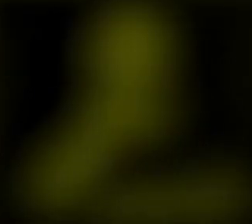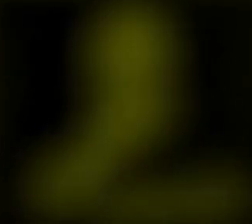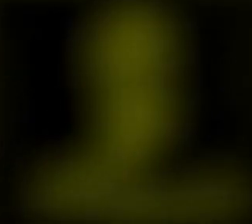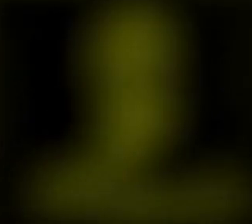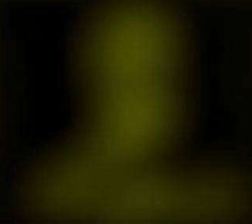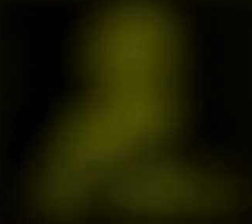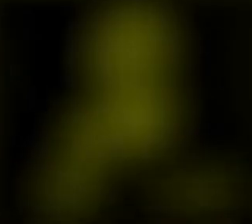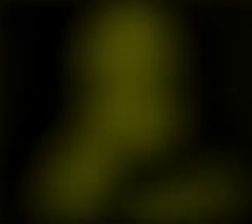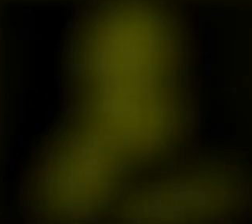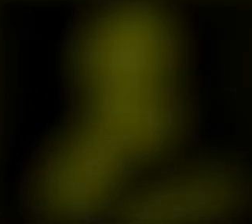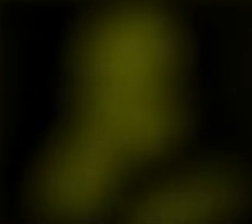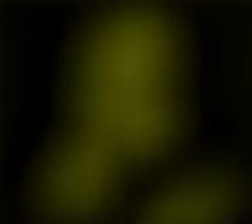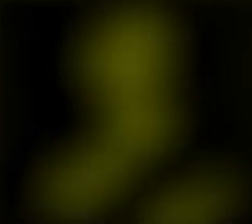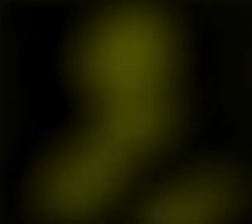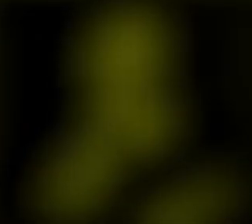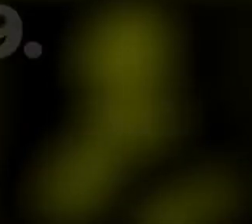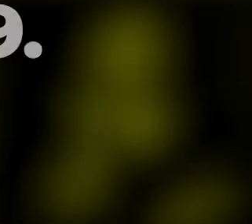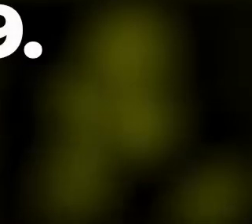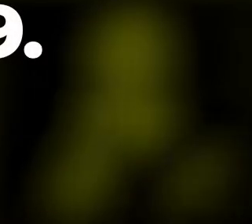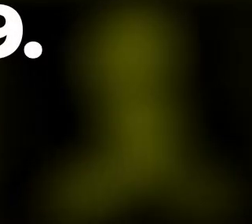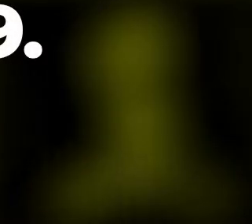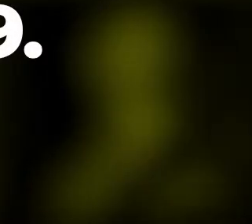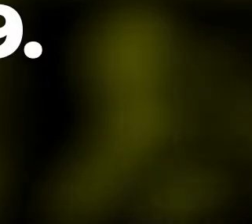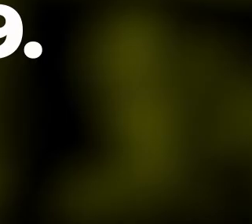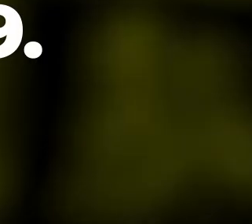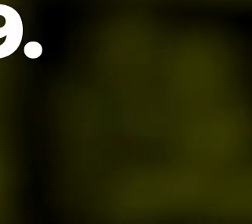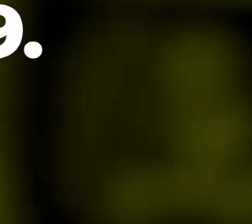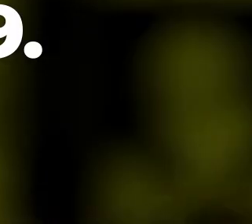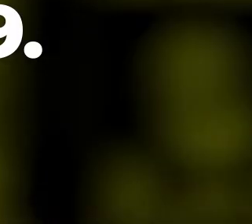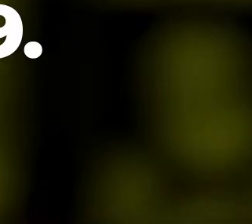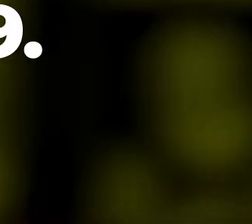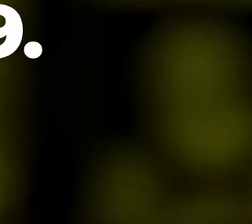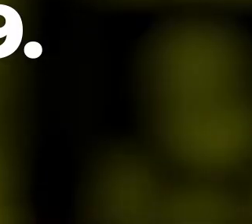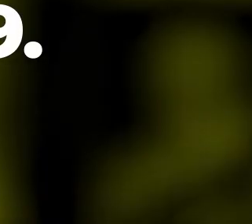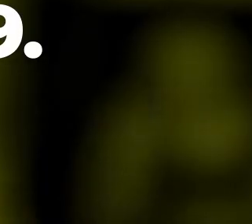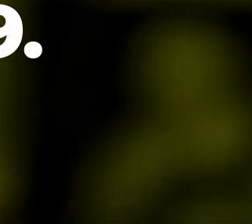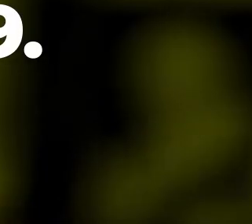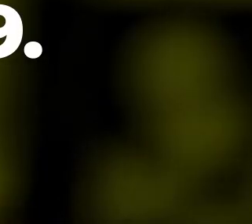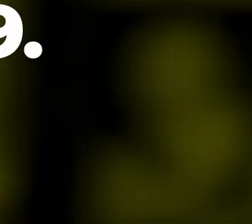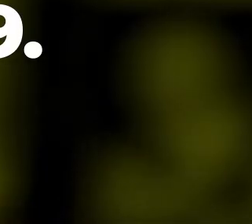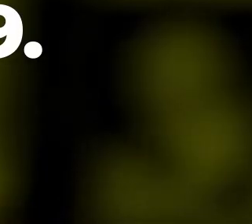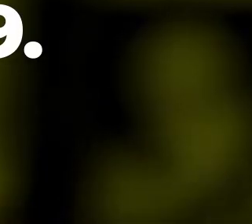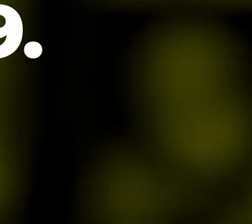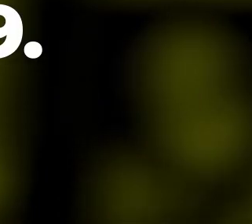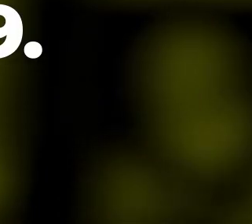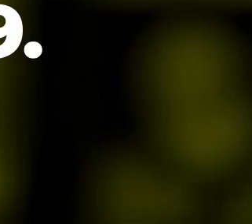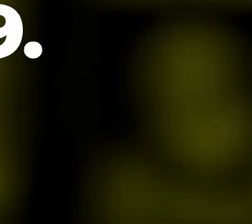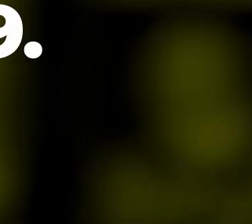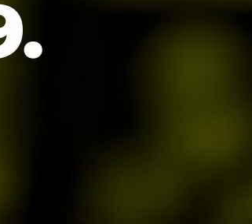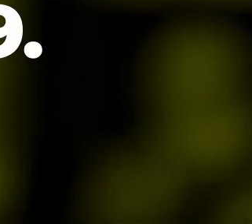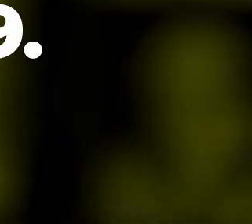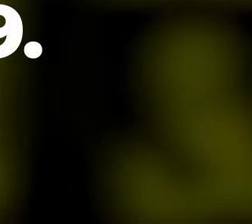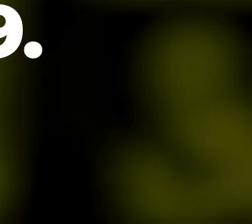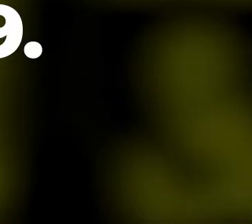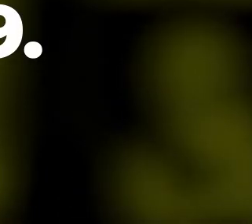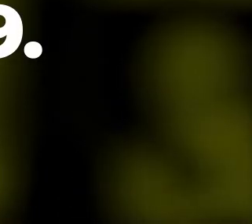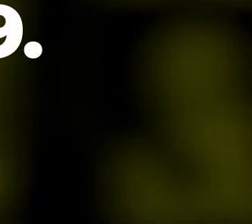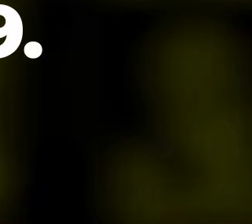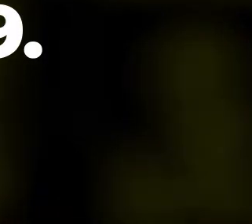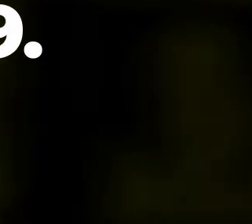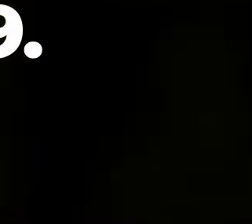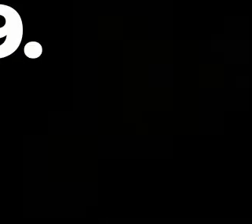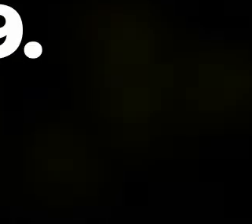março, terça-feira, às 9h30 da manhã. Na ocasião, será a prestação de contas do terceiro quadrimestre de 2019